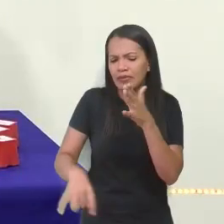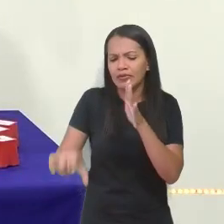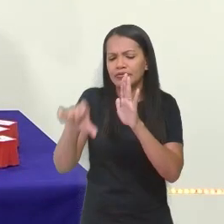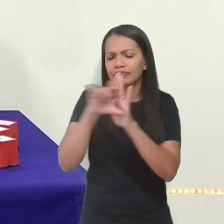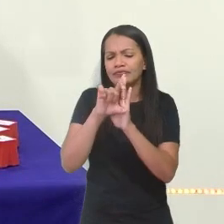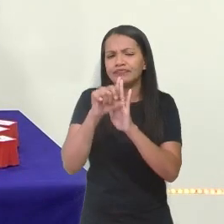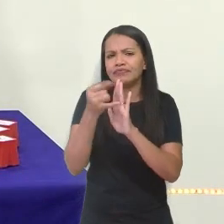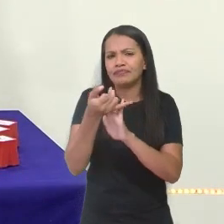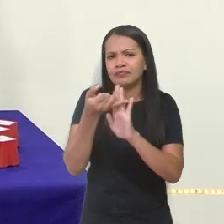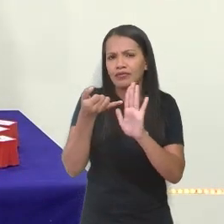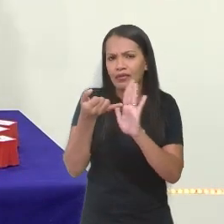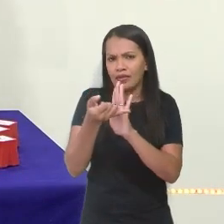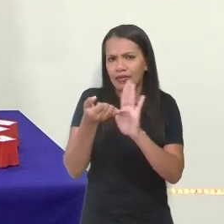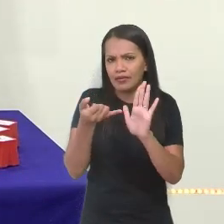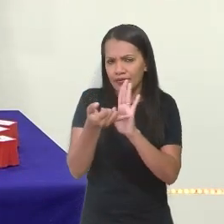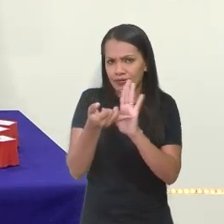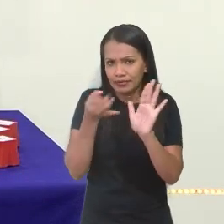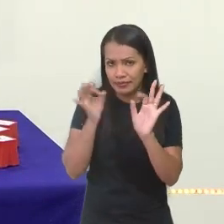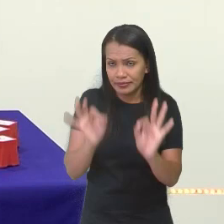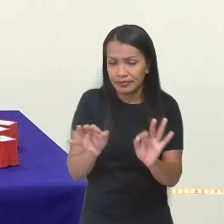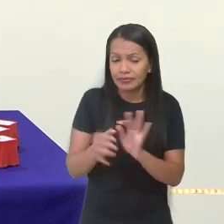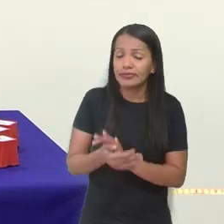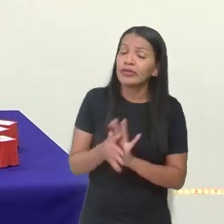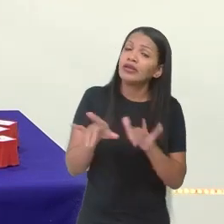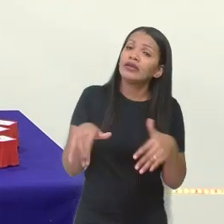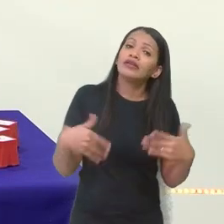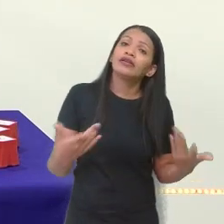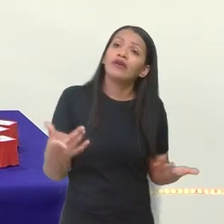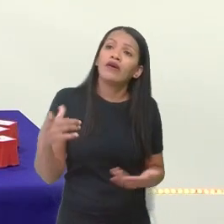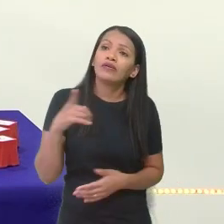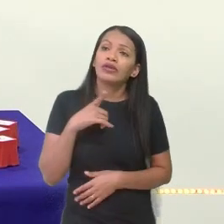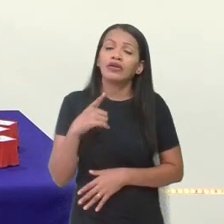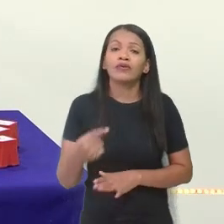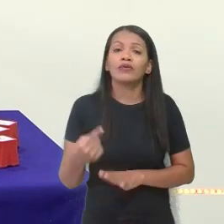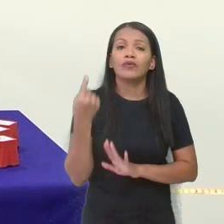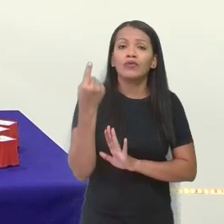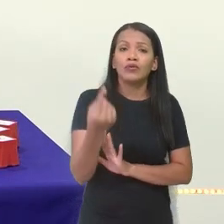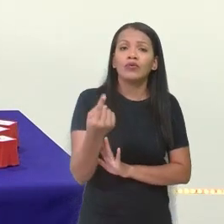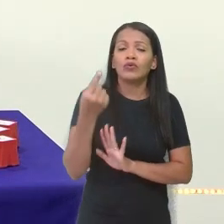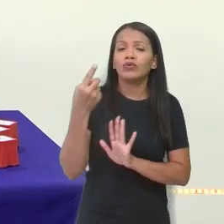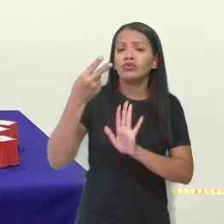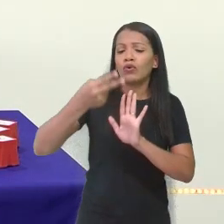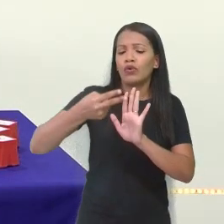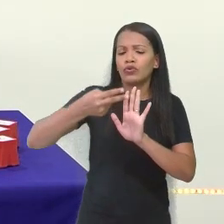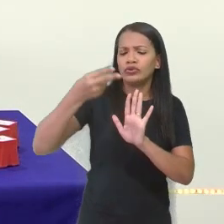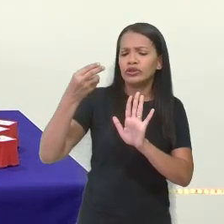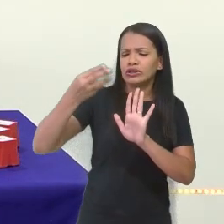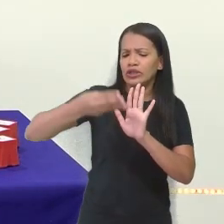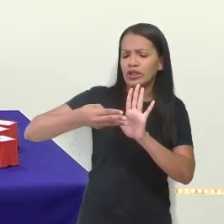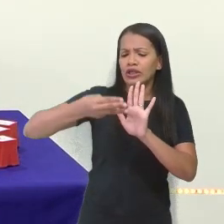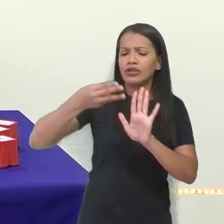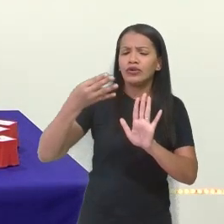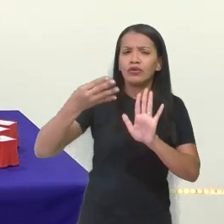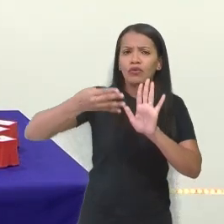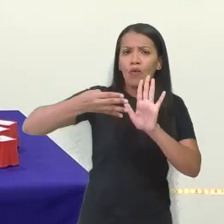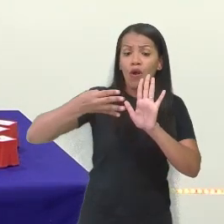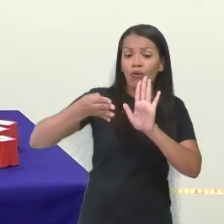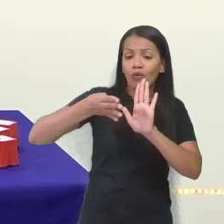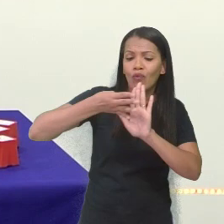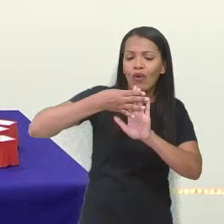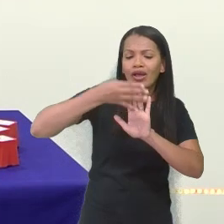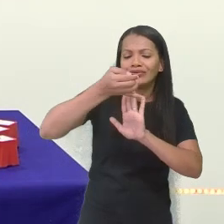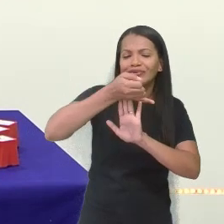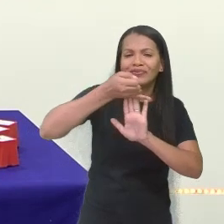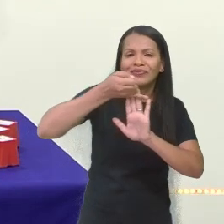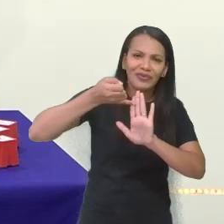estrofe, que é a primeira estrofe, tá? Então eu tenho 1, 2, 3, 4